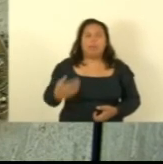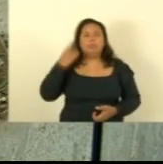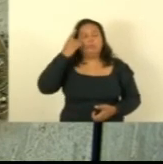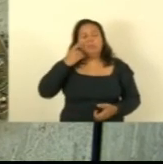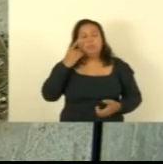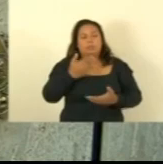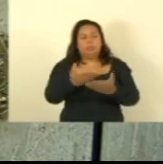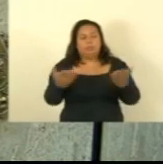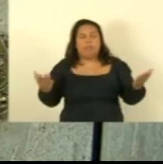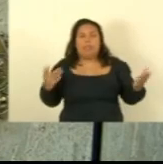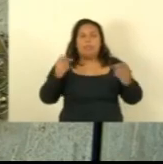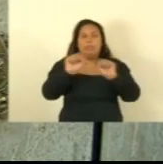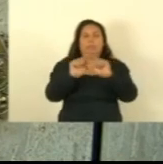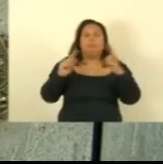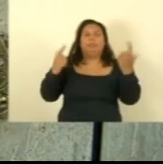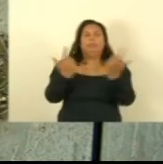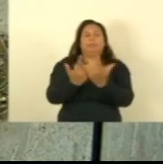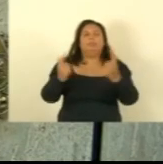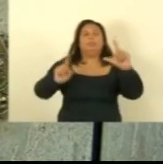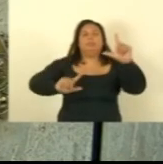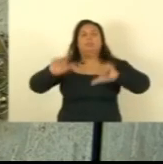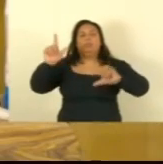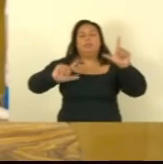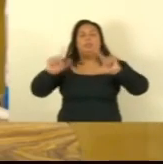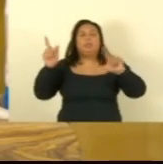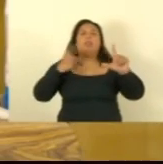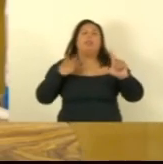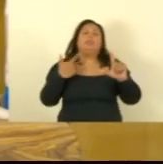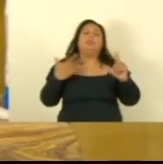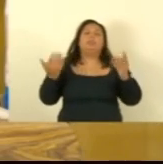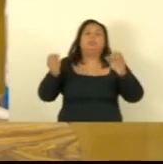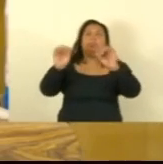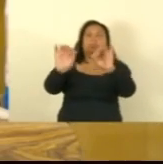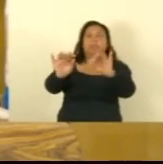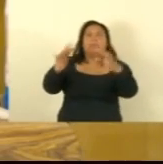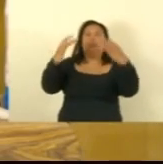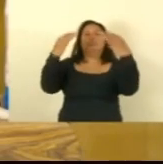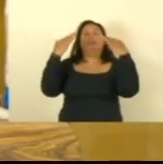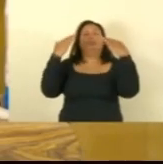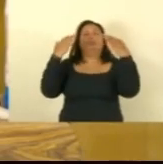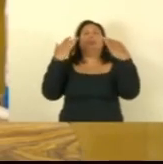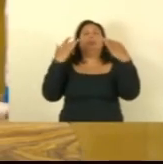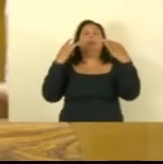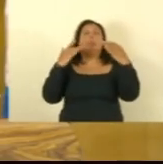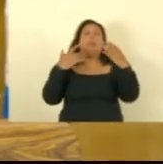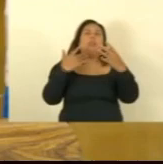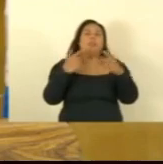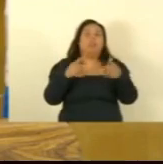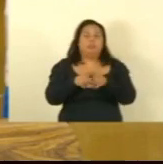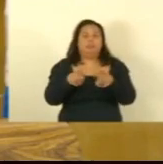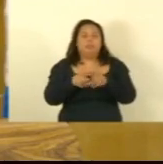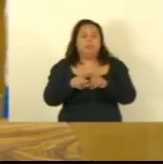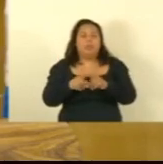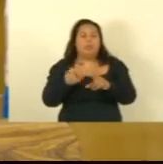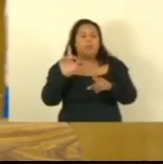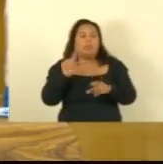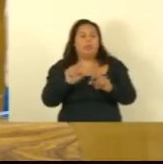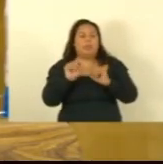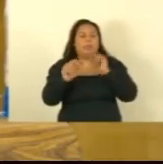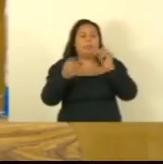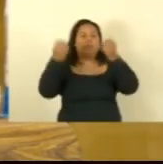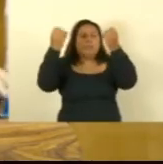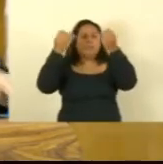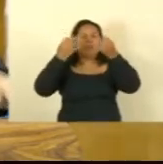TV Assembleia, aqueles que estão na galeria. E, mais uma vez, o que me traz